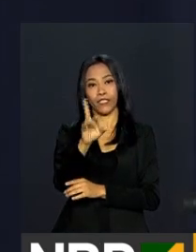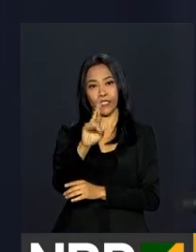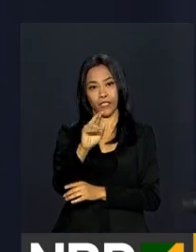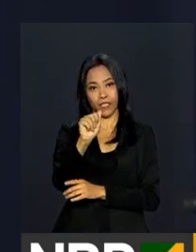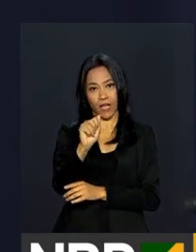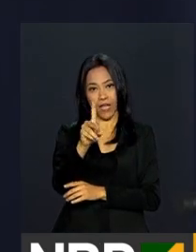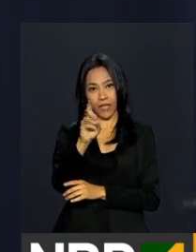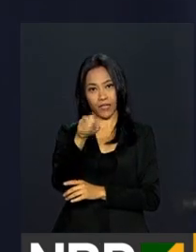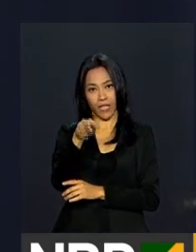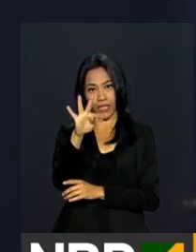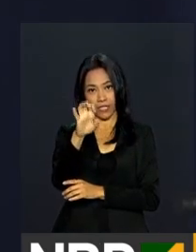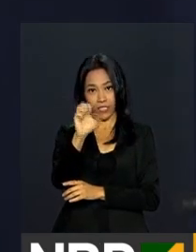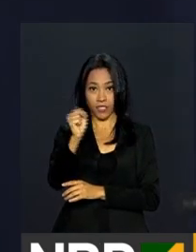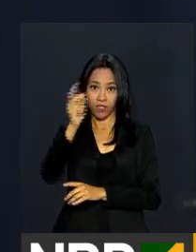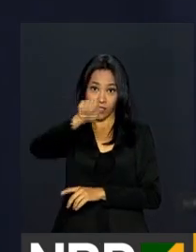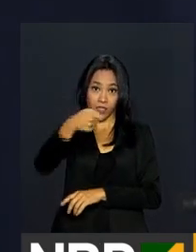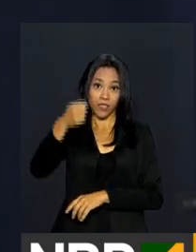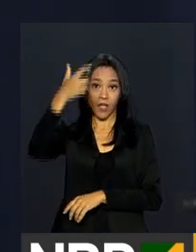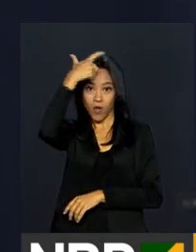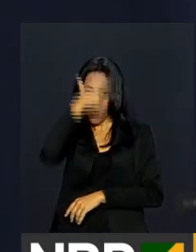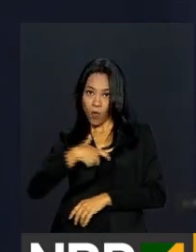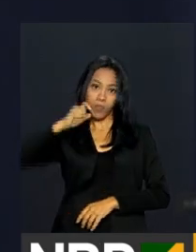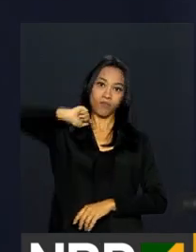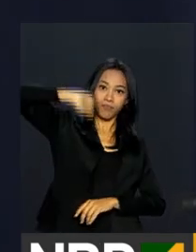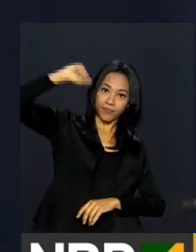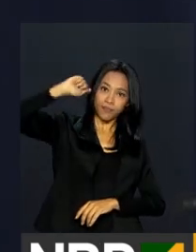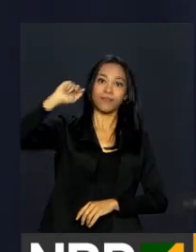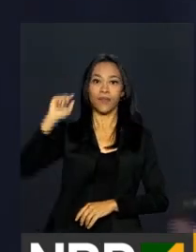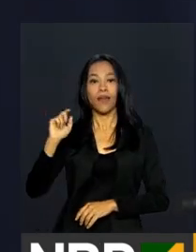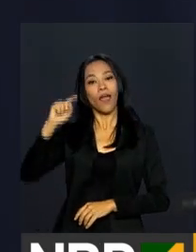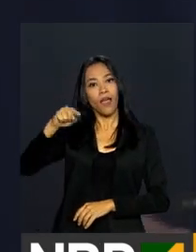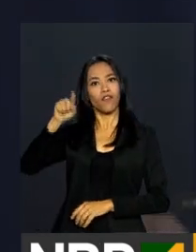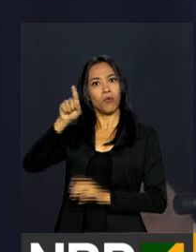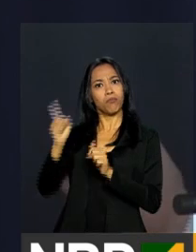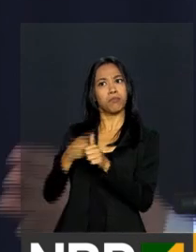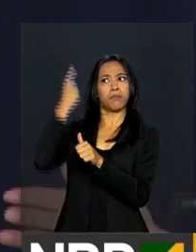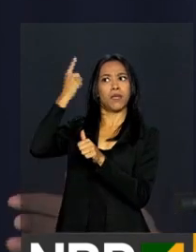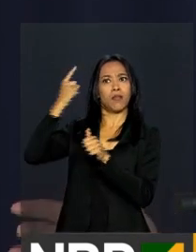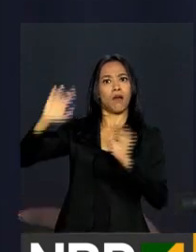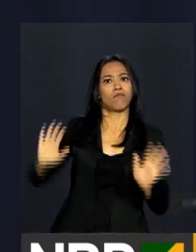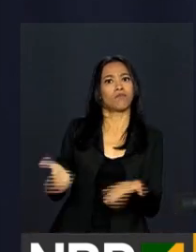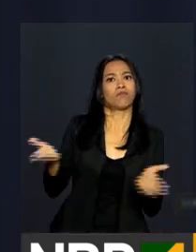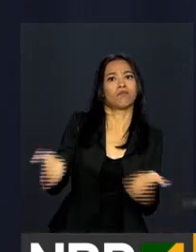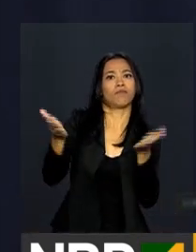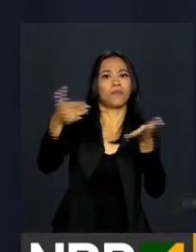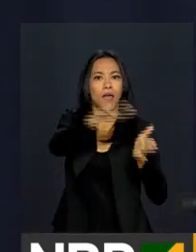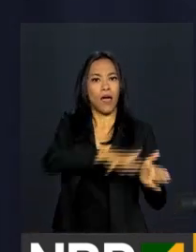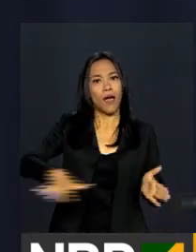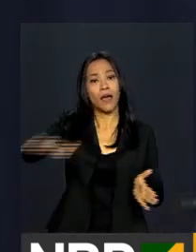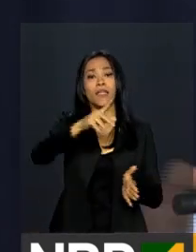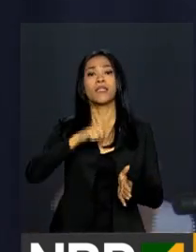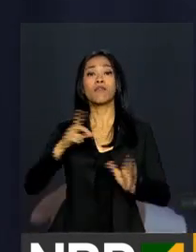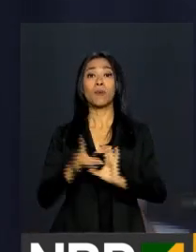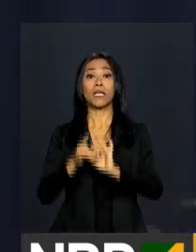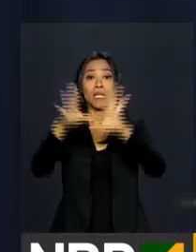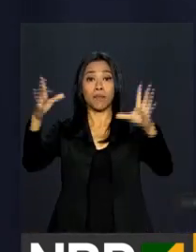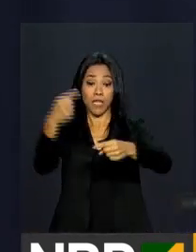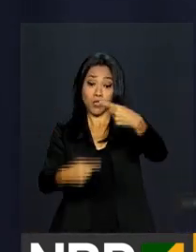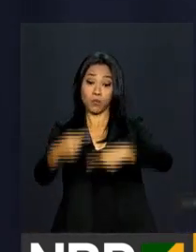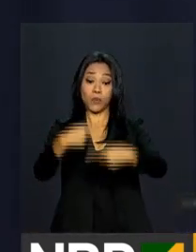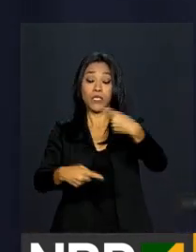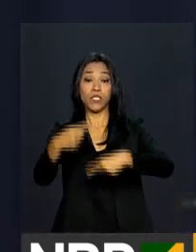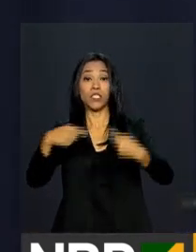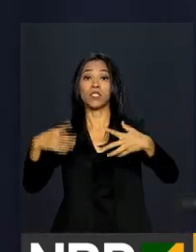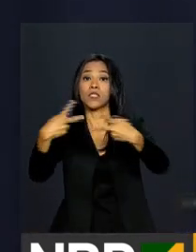liberdade. E a liberdade não era apenas, naquele significado, uma liberdade de natureza política. Era uma liberdade de ação das